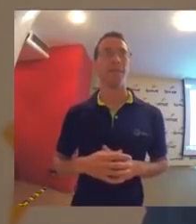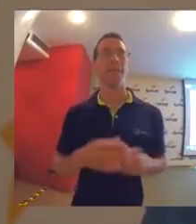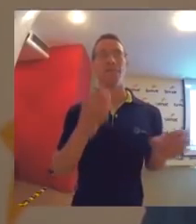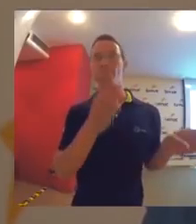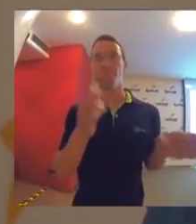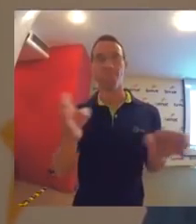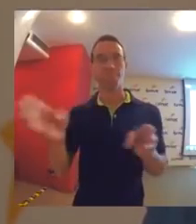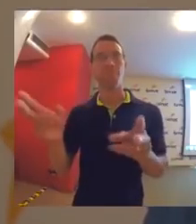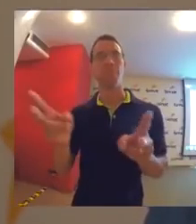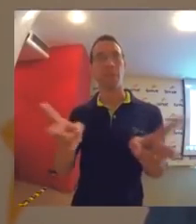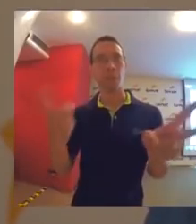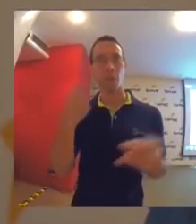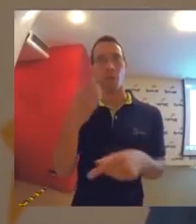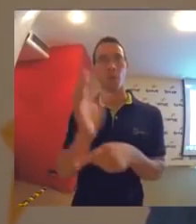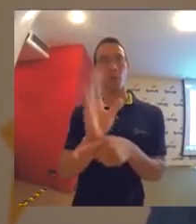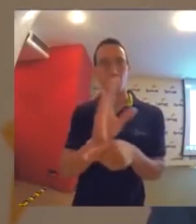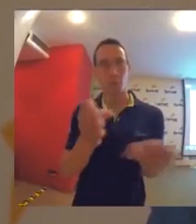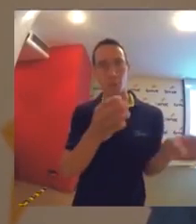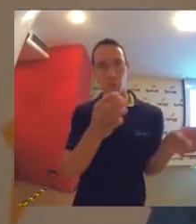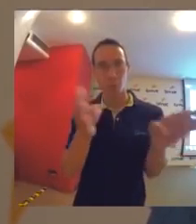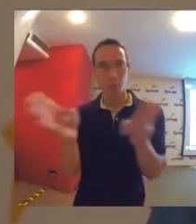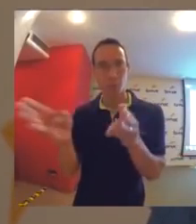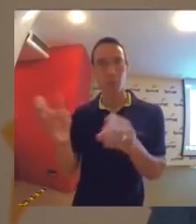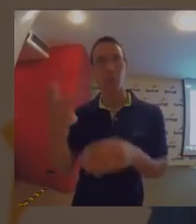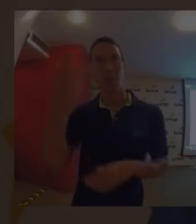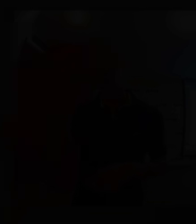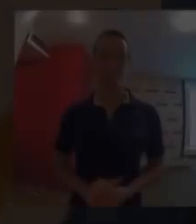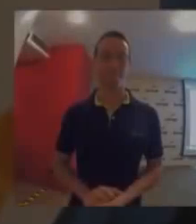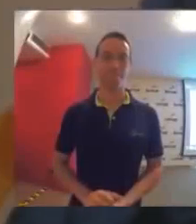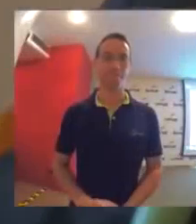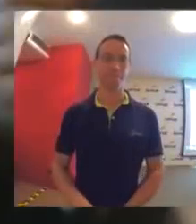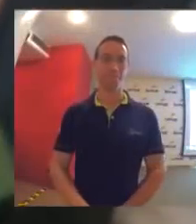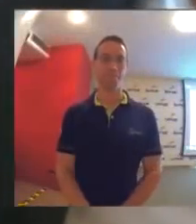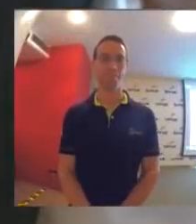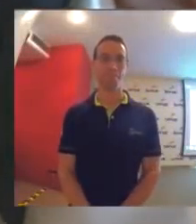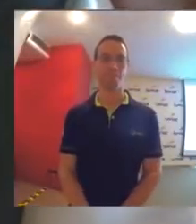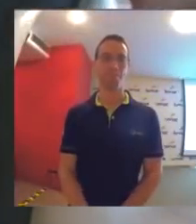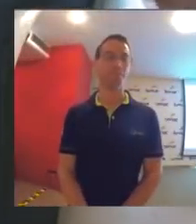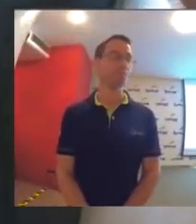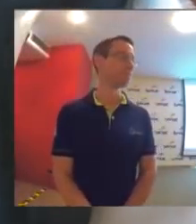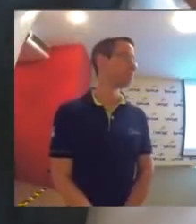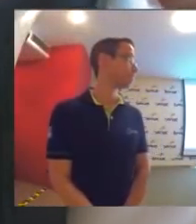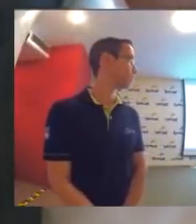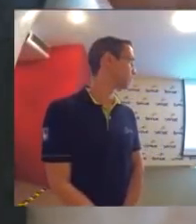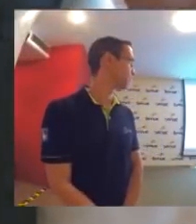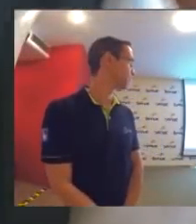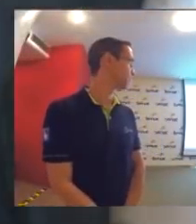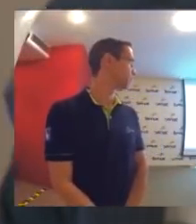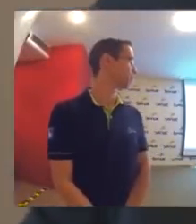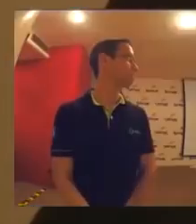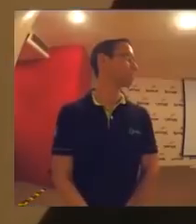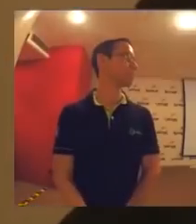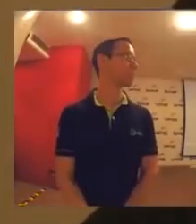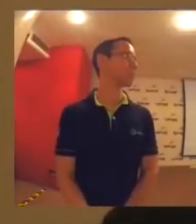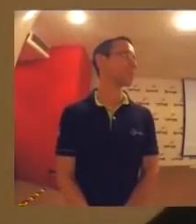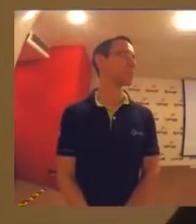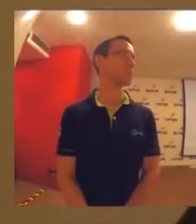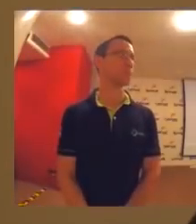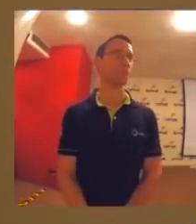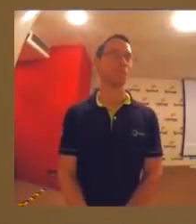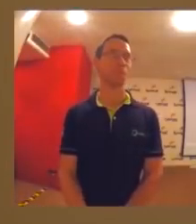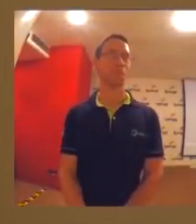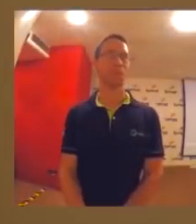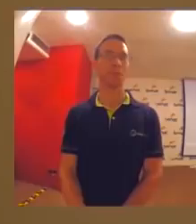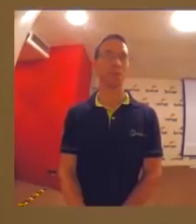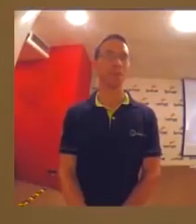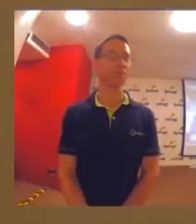frequência. E este videozinho, que eu peço ao amigo Tiago que passe. A Ação Nacional da Indústria apresenta... A gente recebe